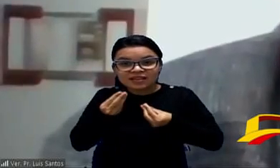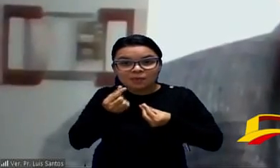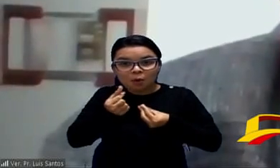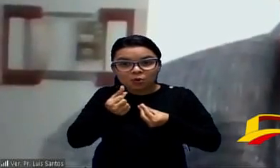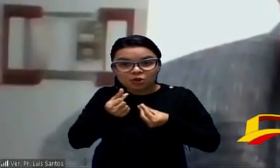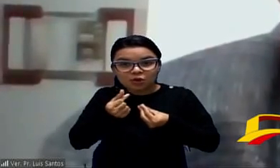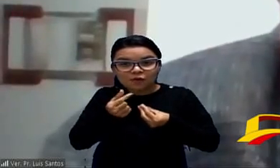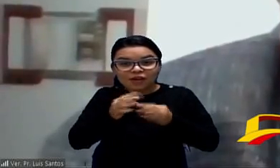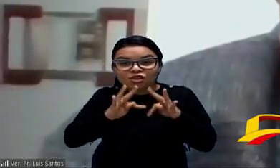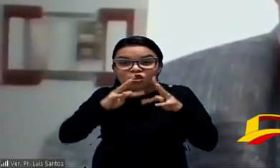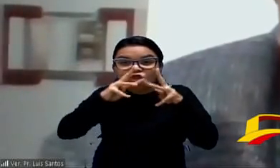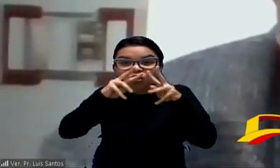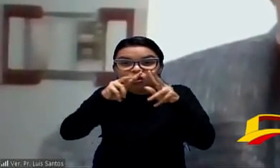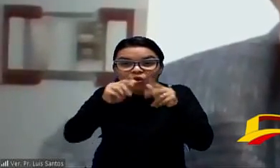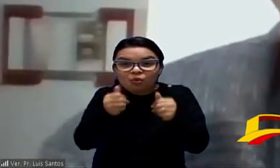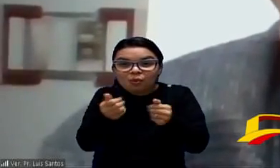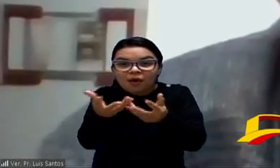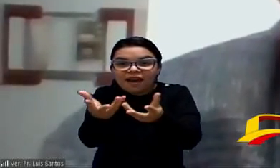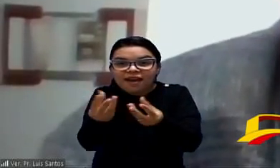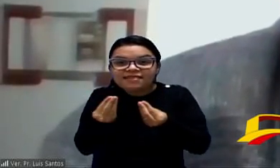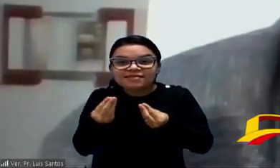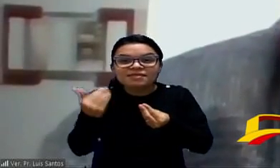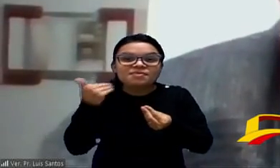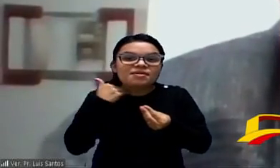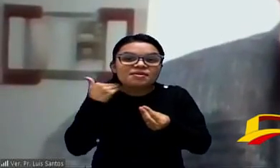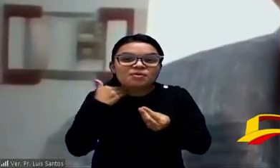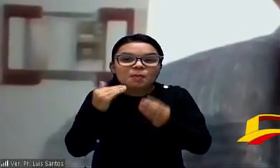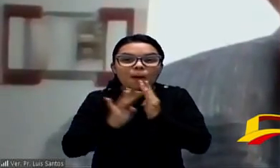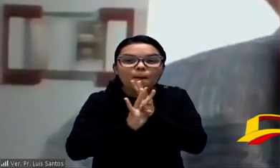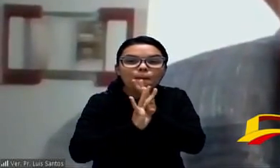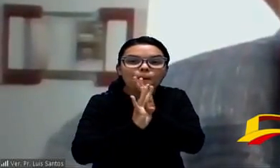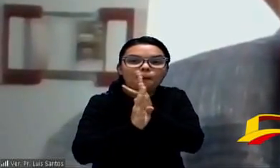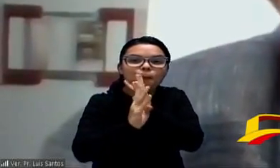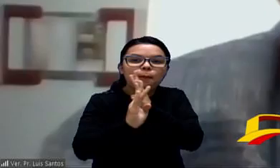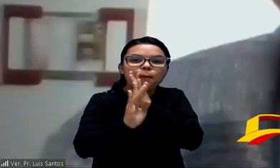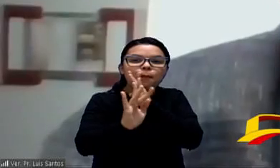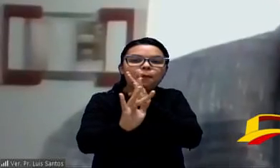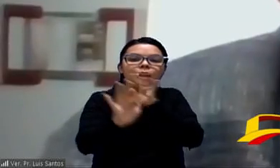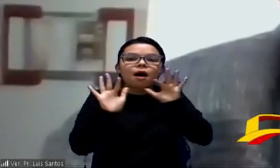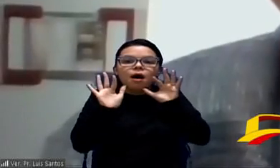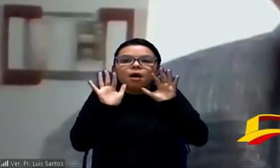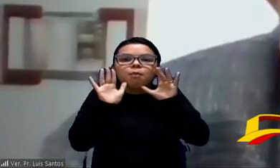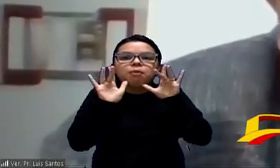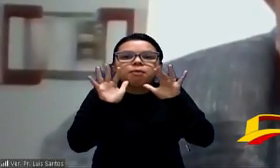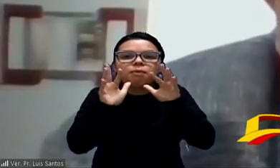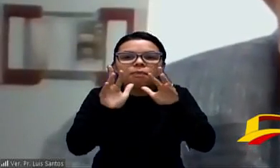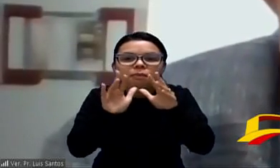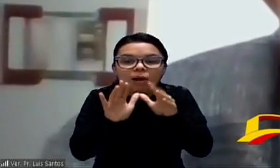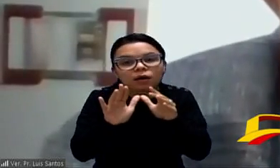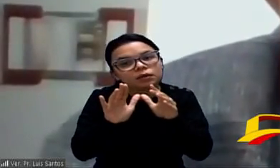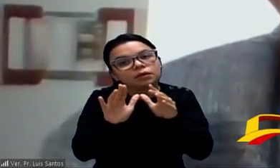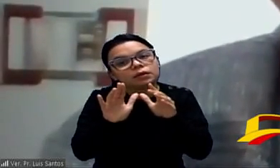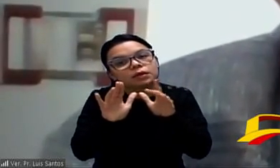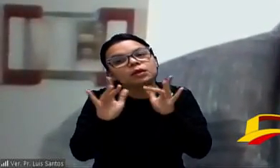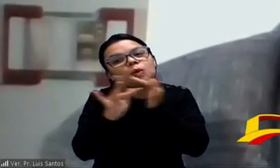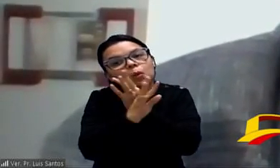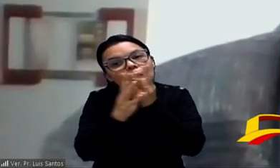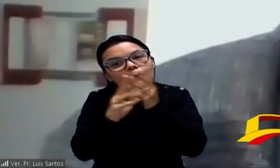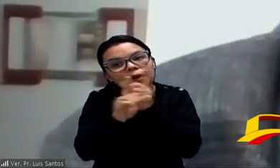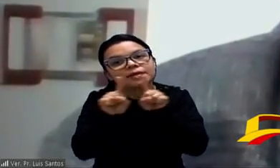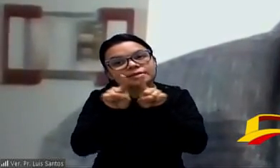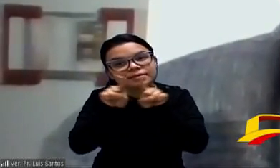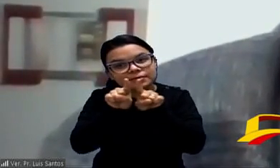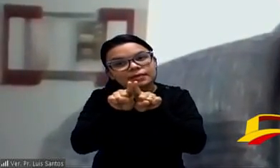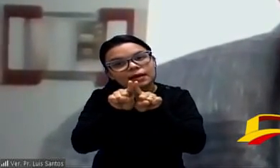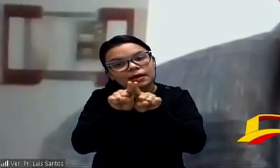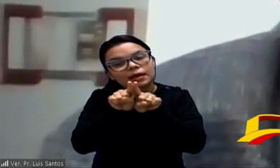essas dificuldades que a gente vê de longas filas, e inclusive aglomeração, que nós